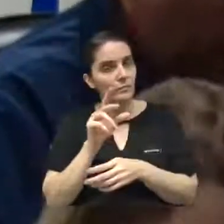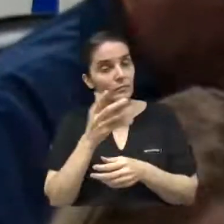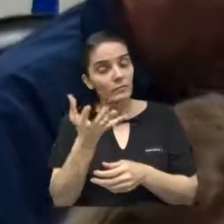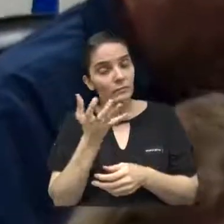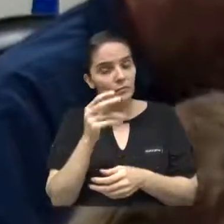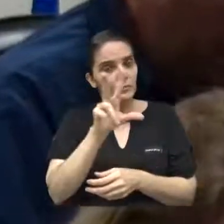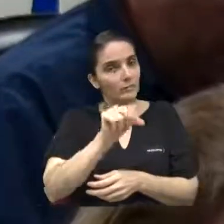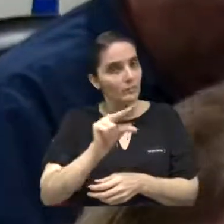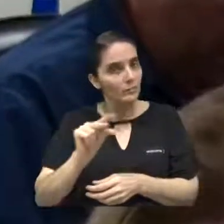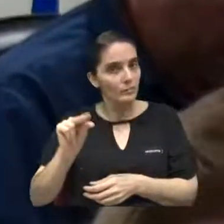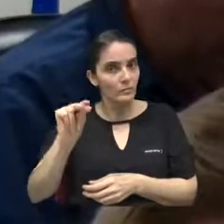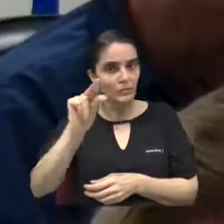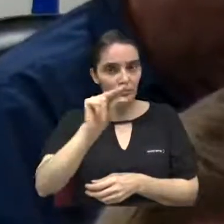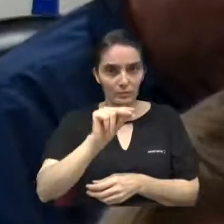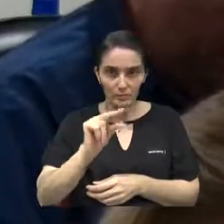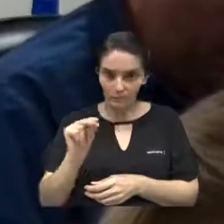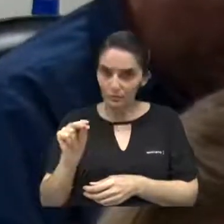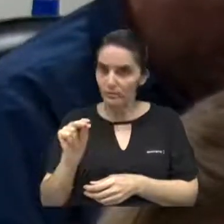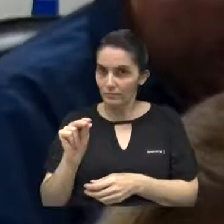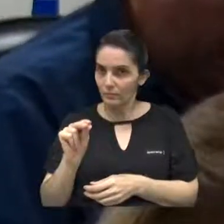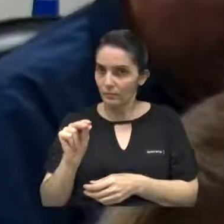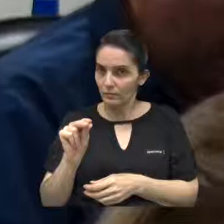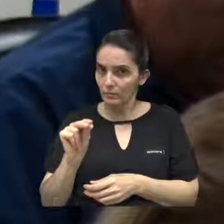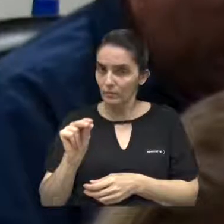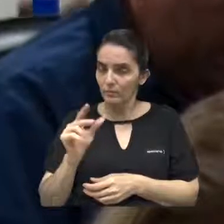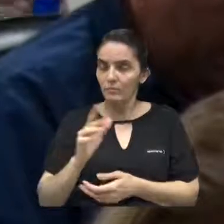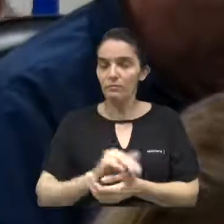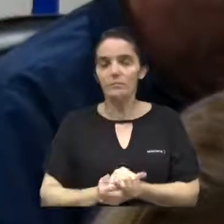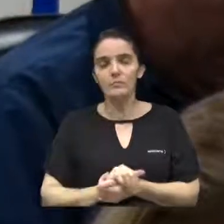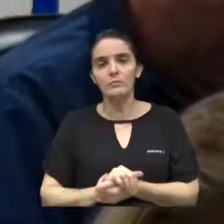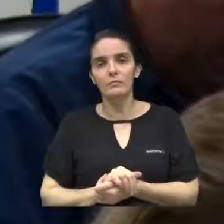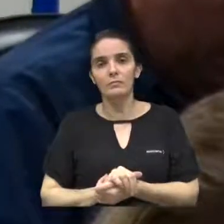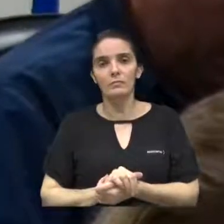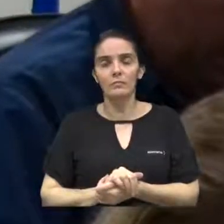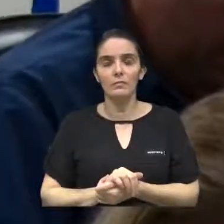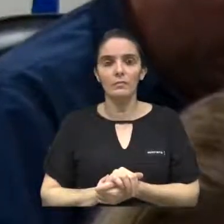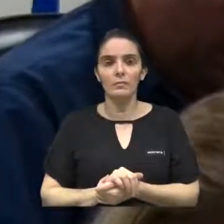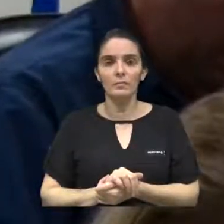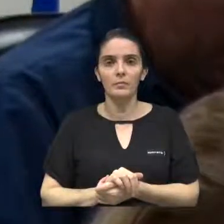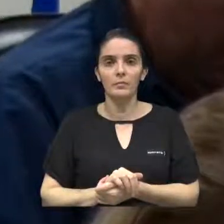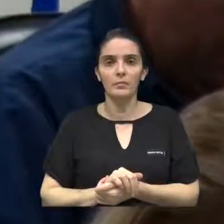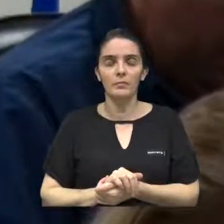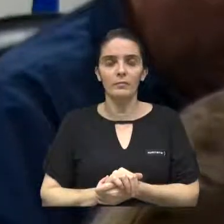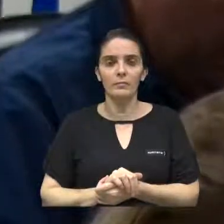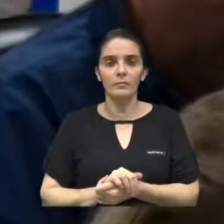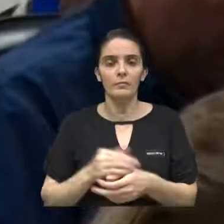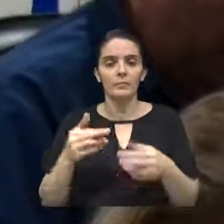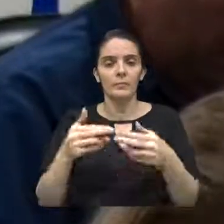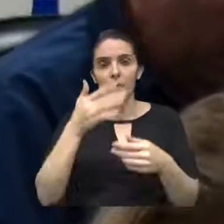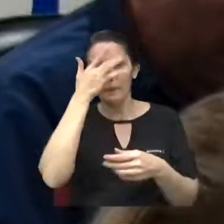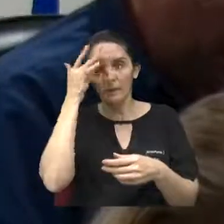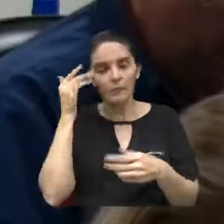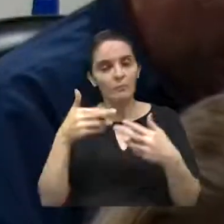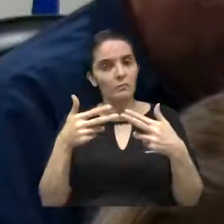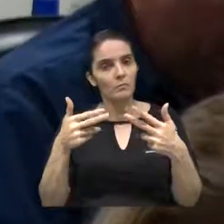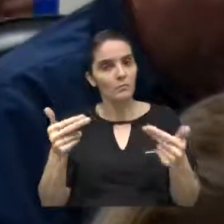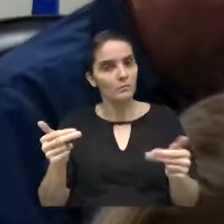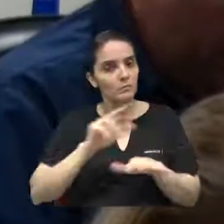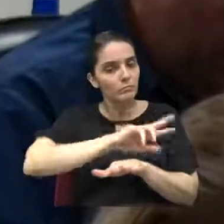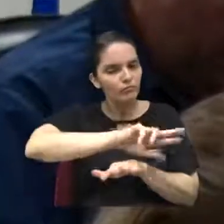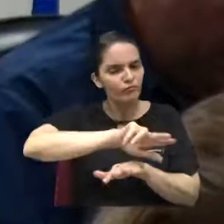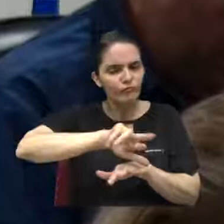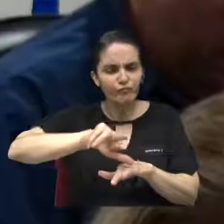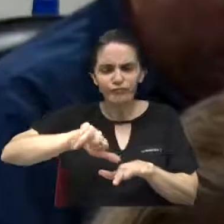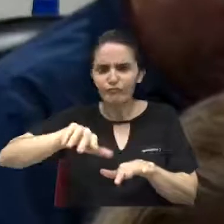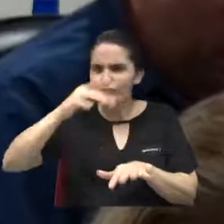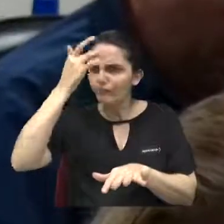venha ludibriar e enganar as pessoas. E muitas pessoas não sabem que essa prática